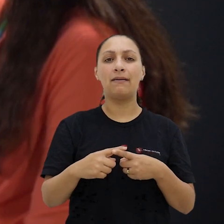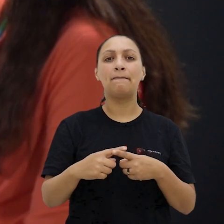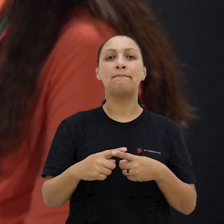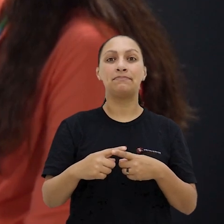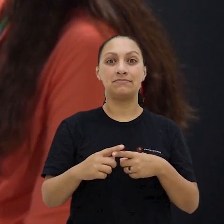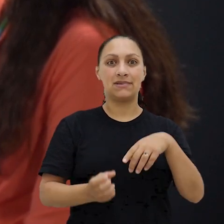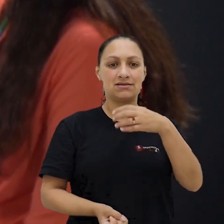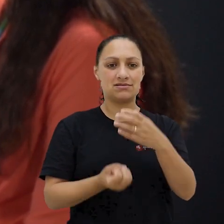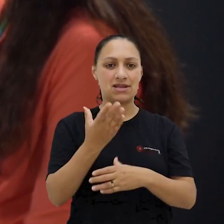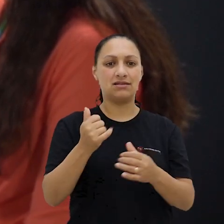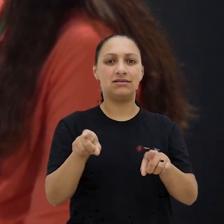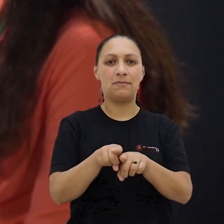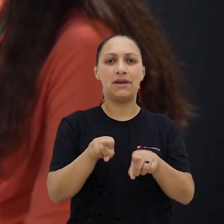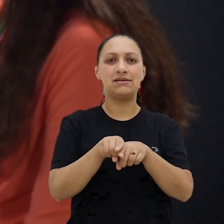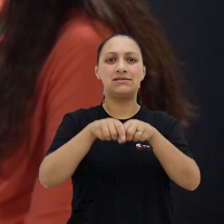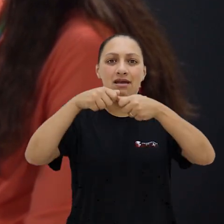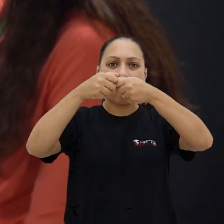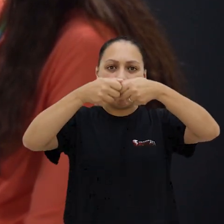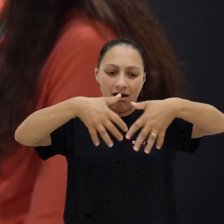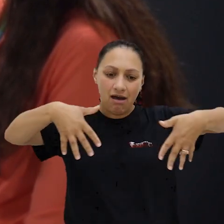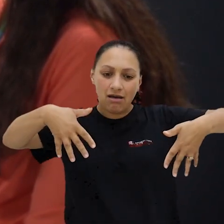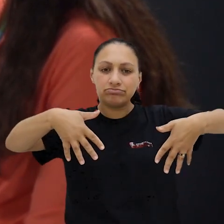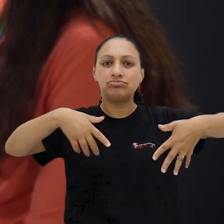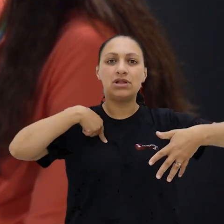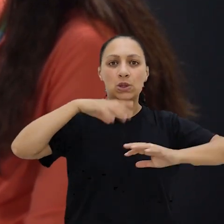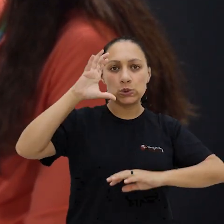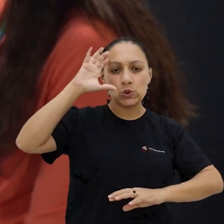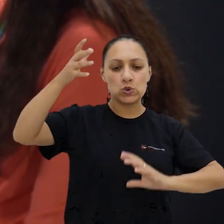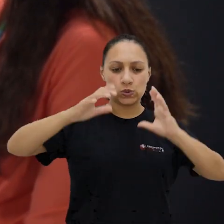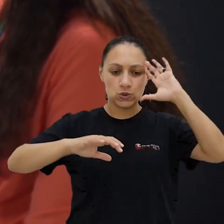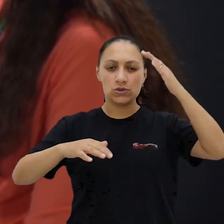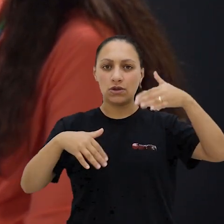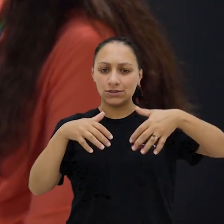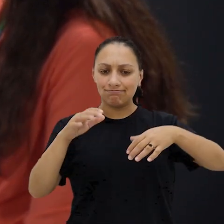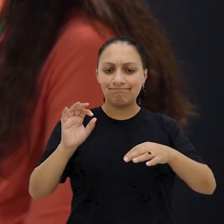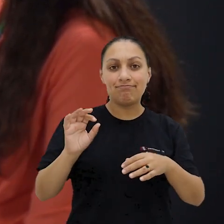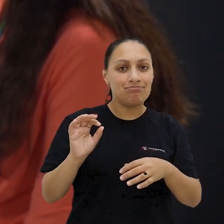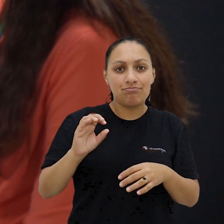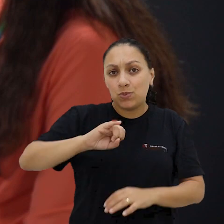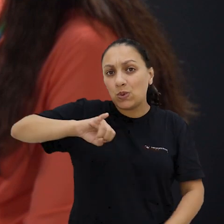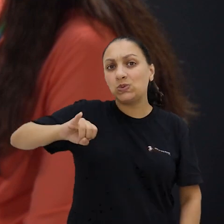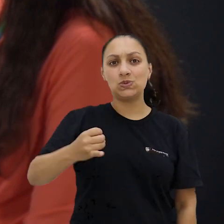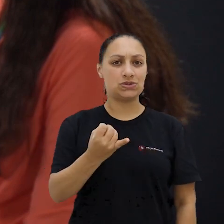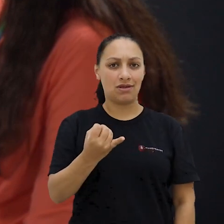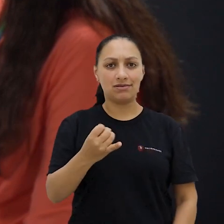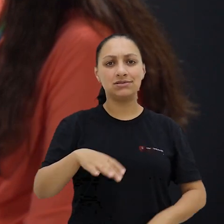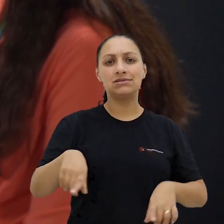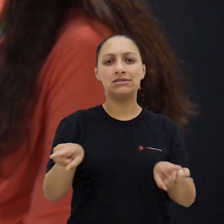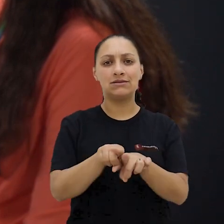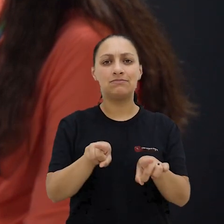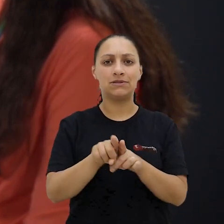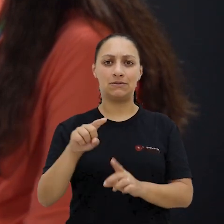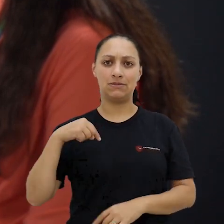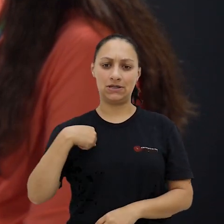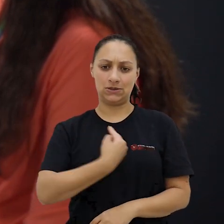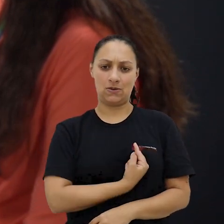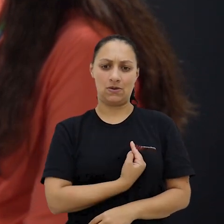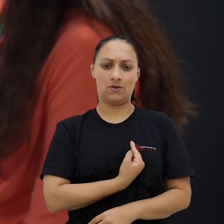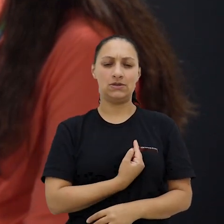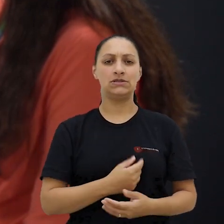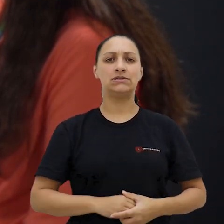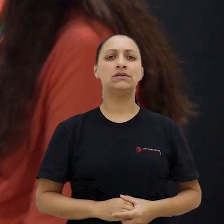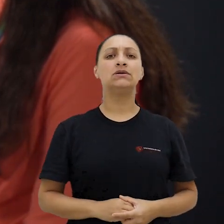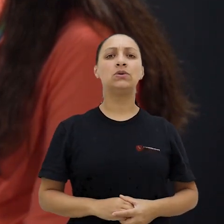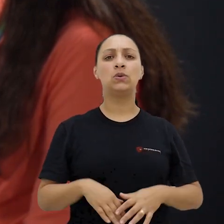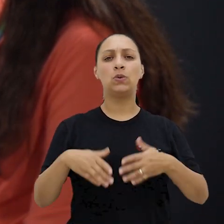acaba criando esse hub de soluções. Então aí vem as oportunidades e o quanto fez sentido para nós, né, o quanto a